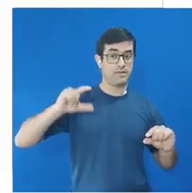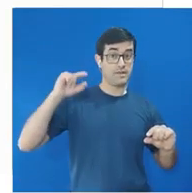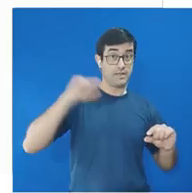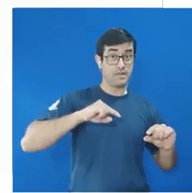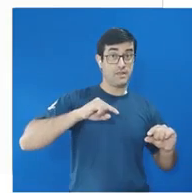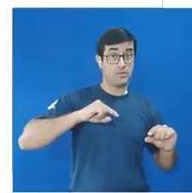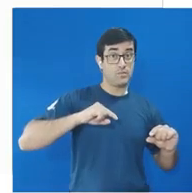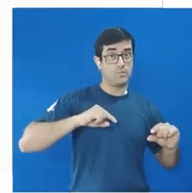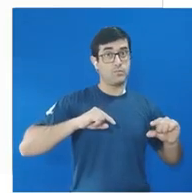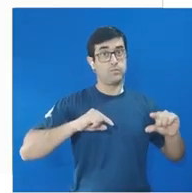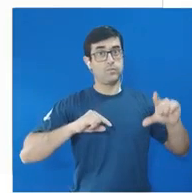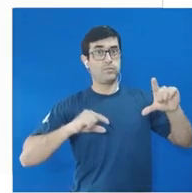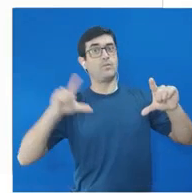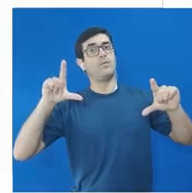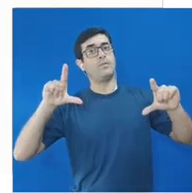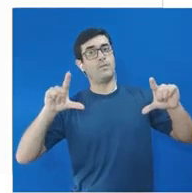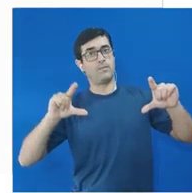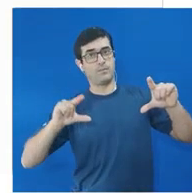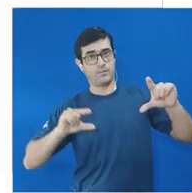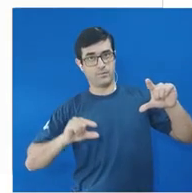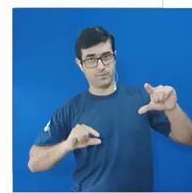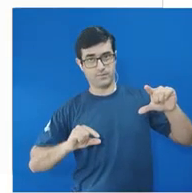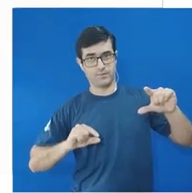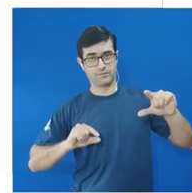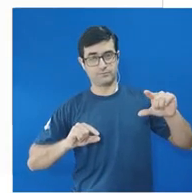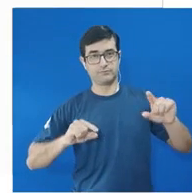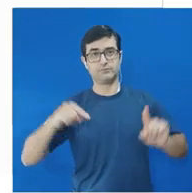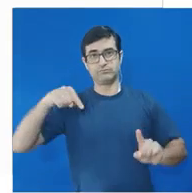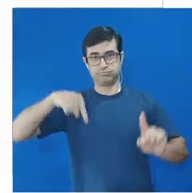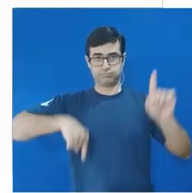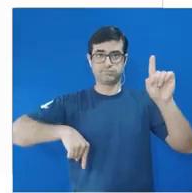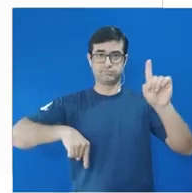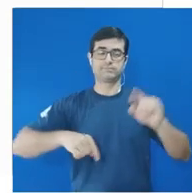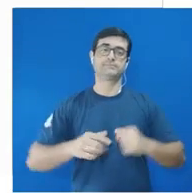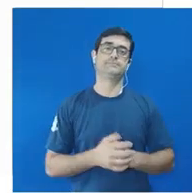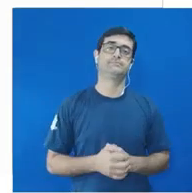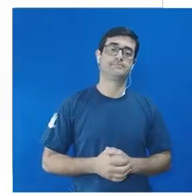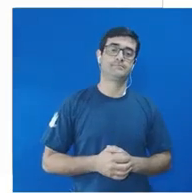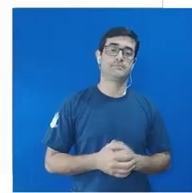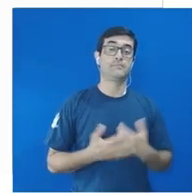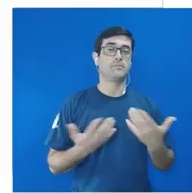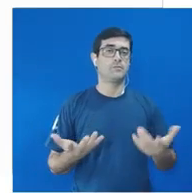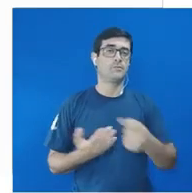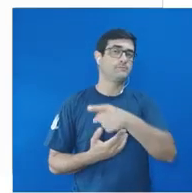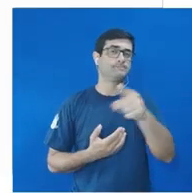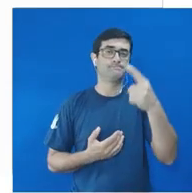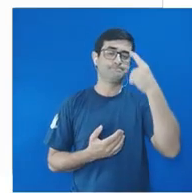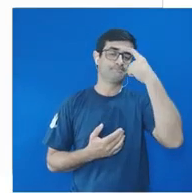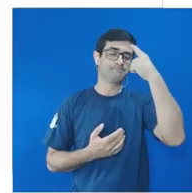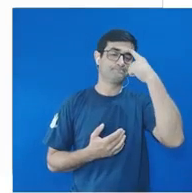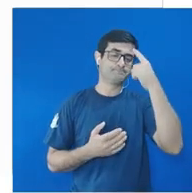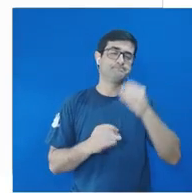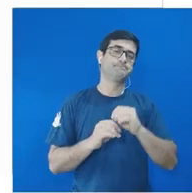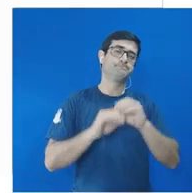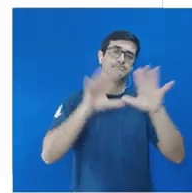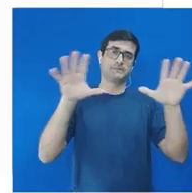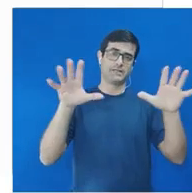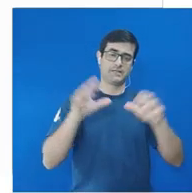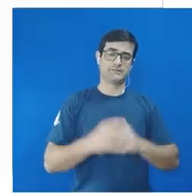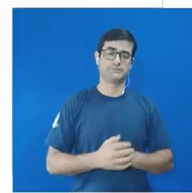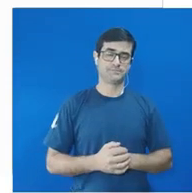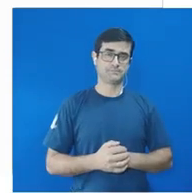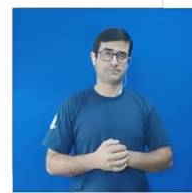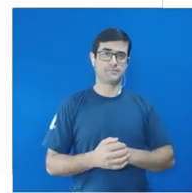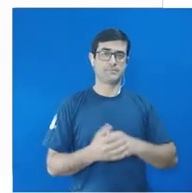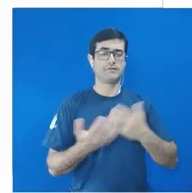diminuir. Para que fique um pouquinho mais claro, vamos pensar. Vamos dizer que o valor de pressão seja 2 e o